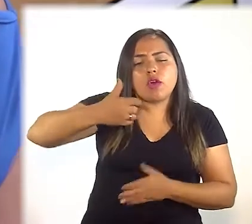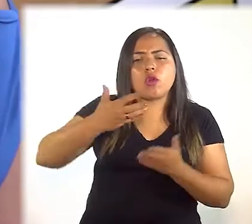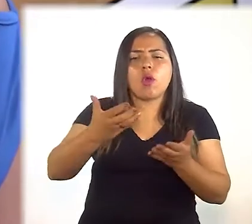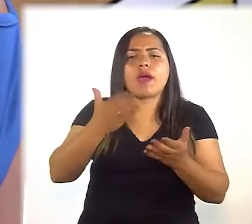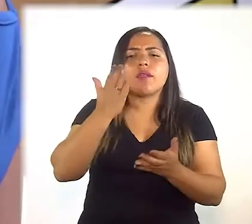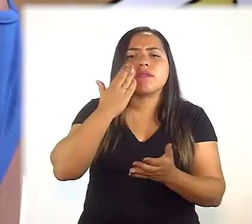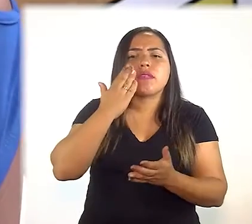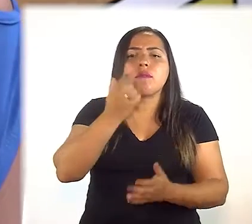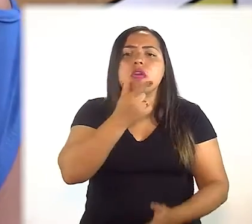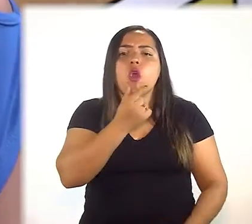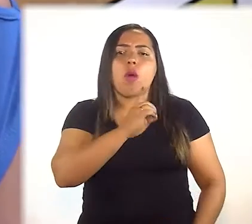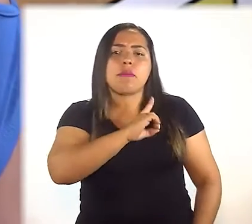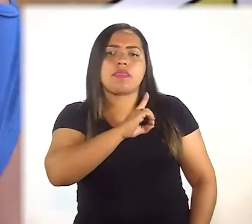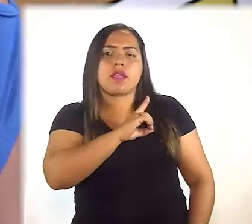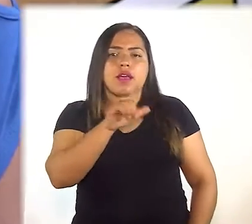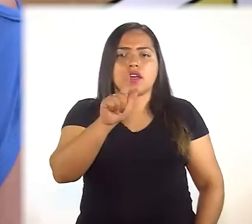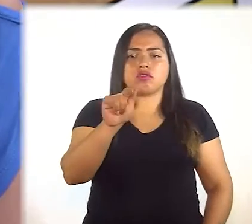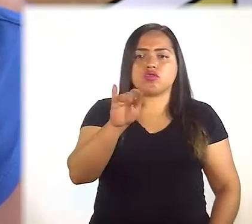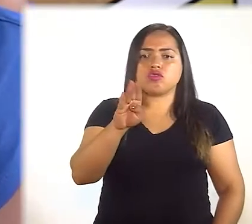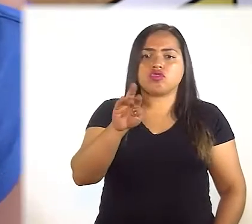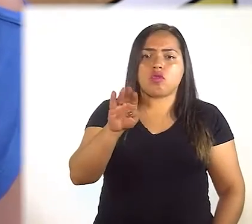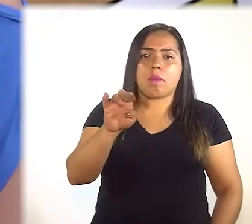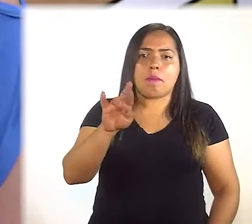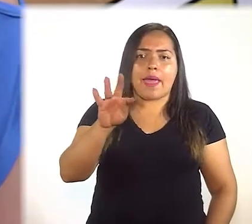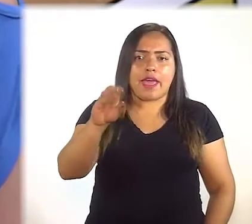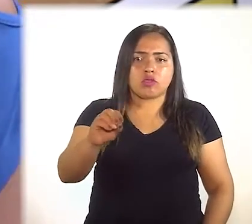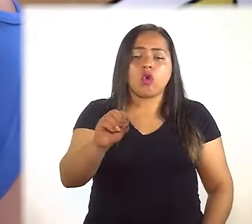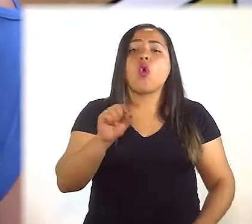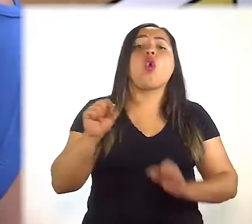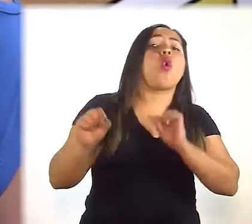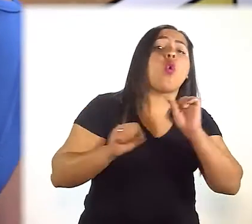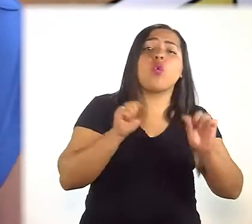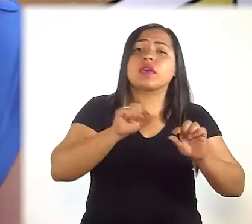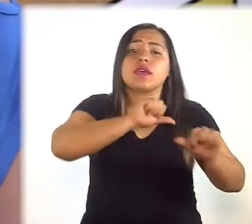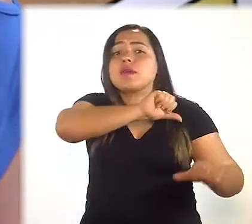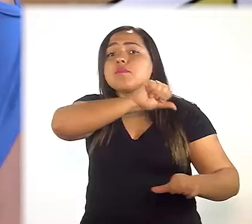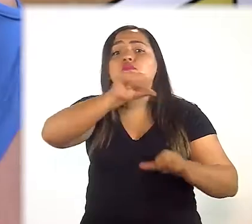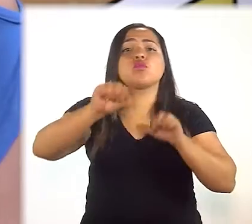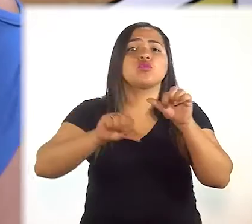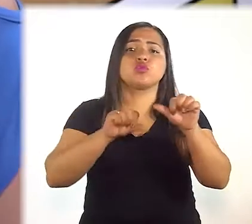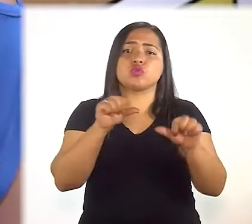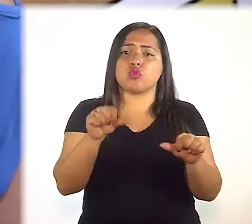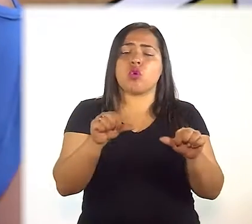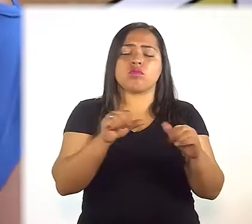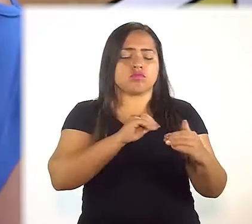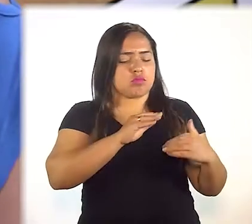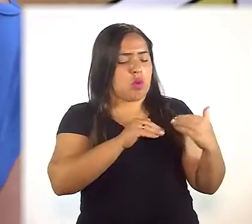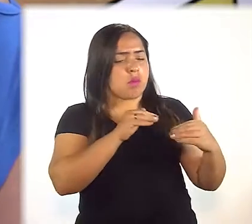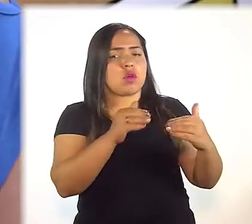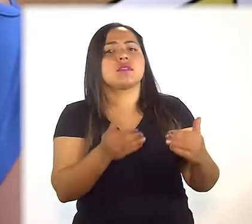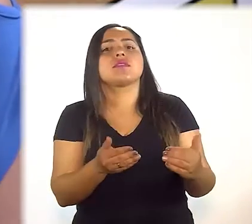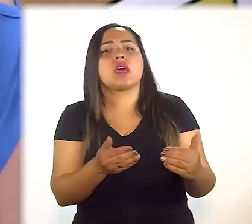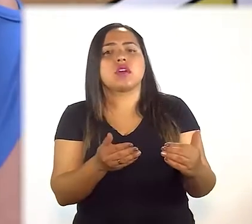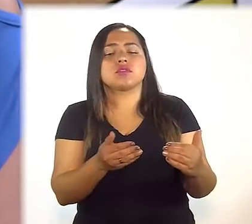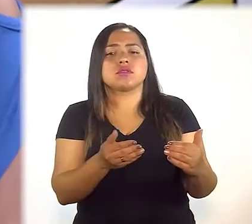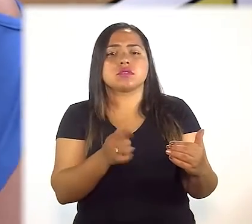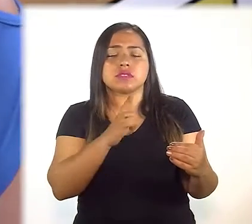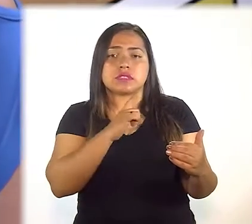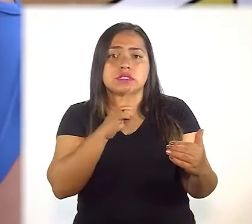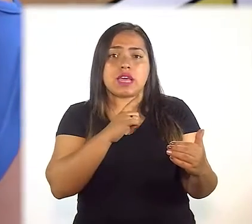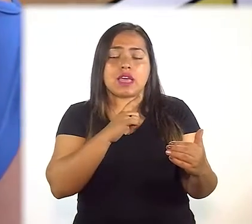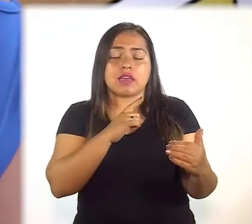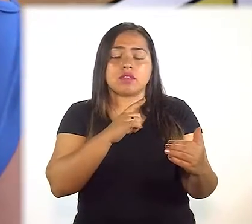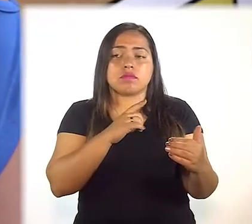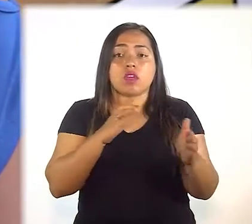eu gostaria de saber do delegado Gilberto, o que mudou no processo